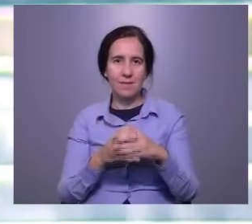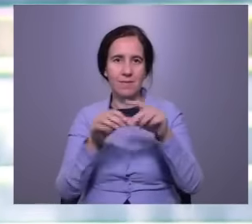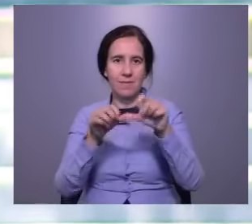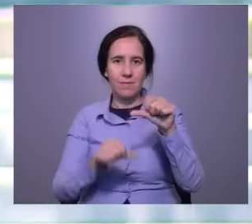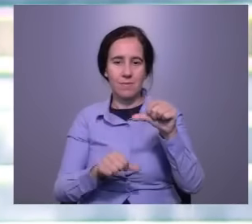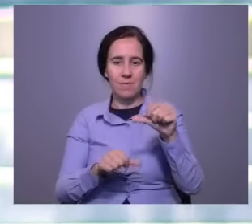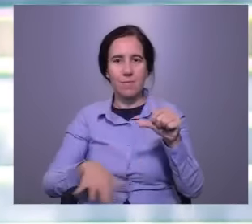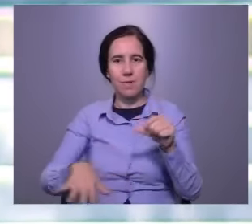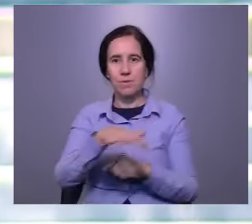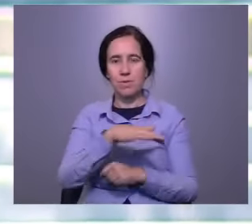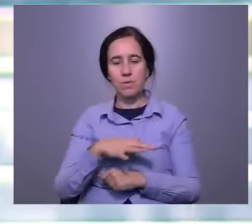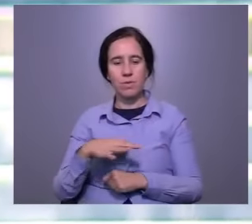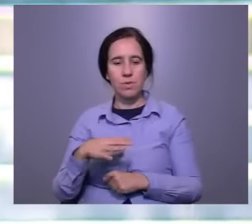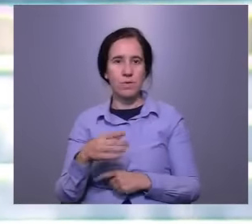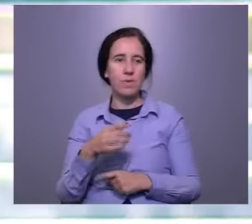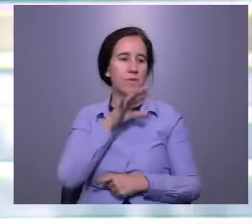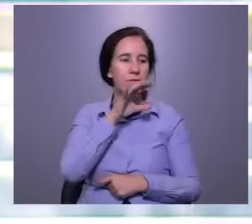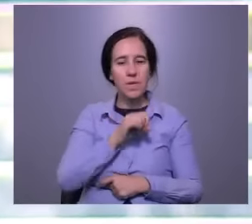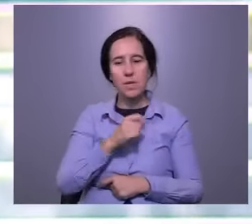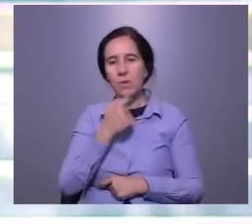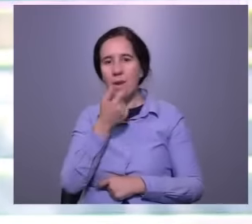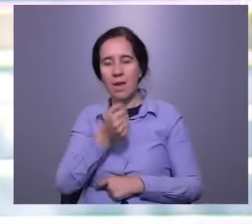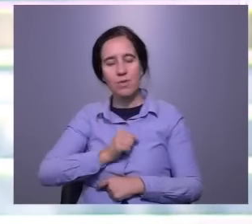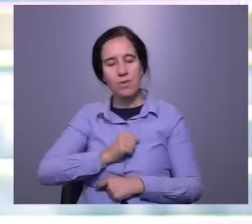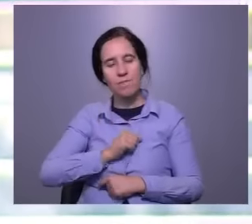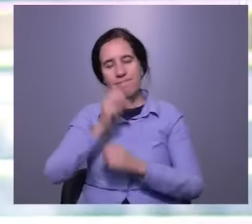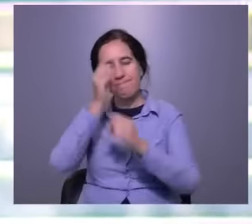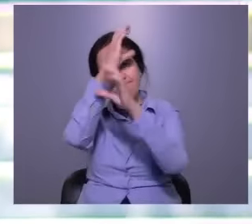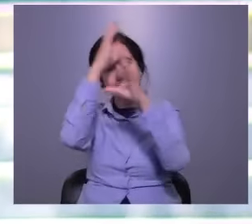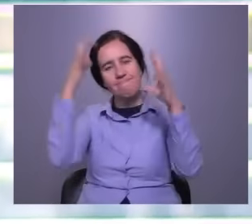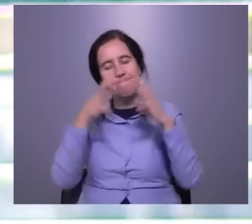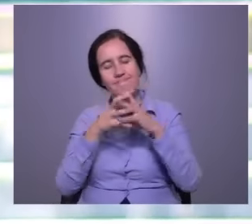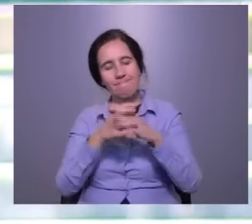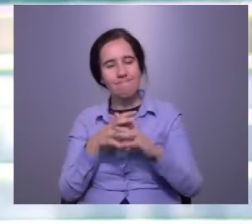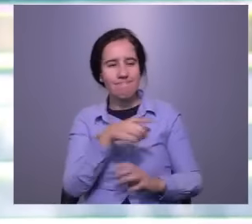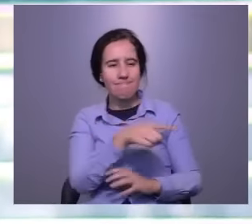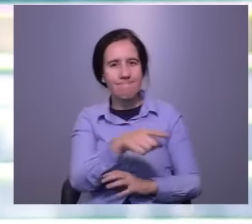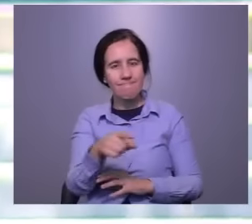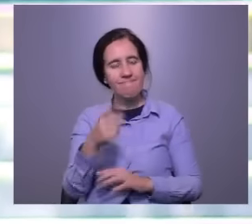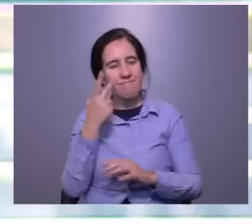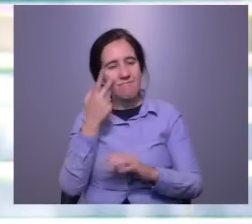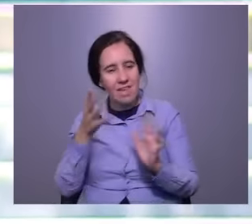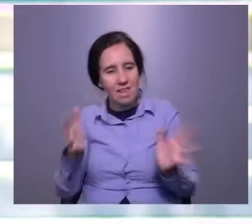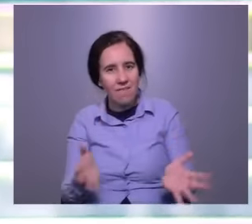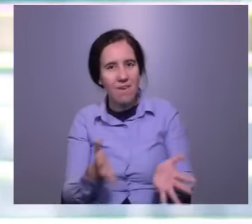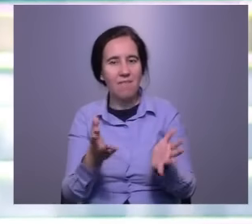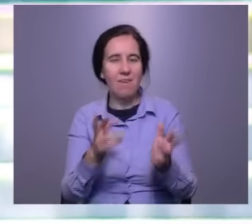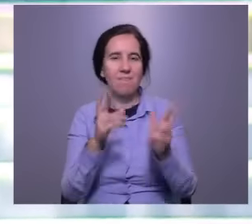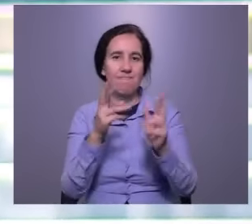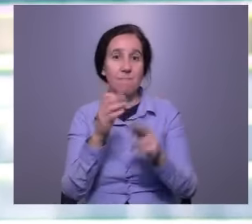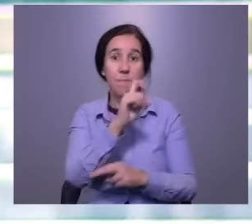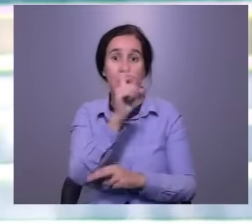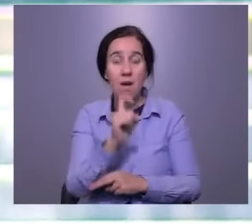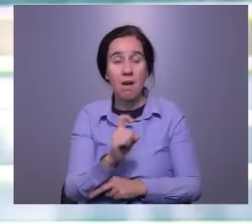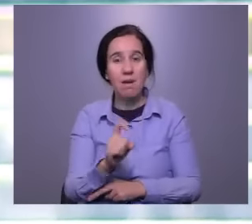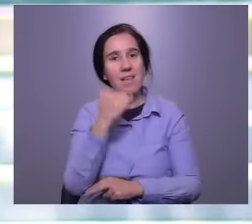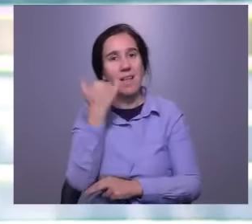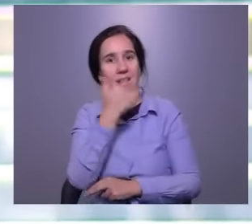Santa Ana, e o Dia dos Avós. Ó Mãe da Esperança, trazemos